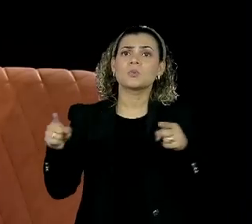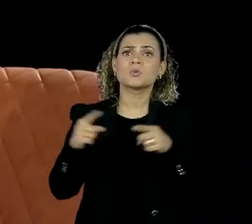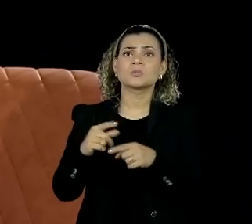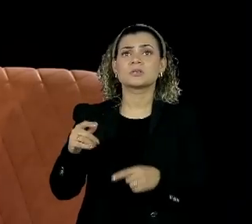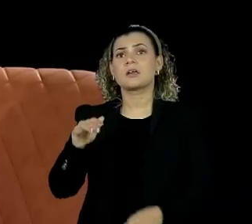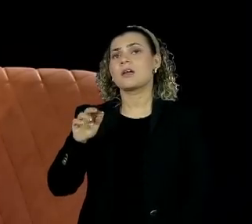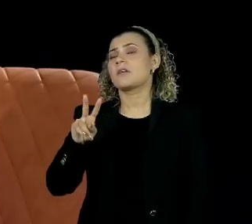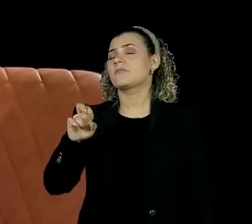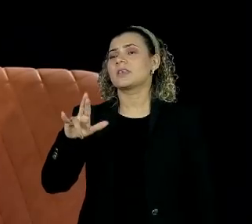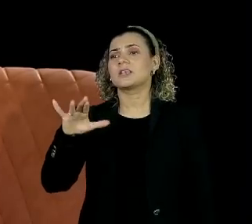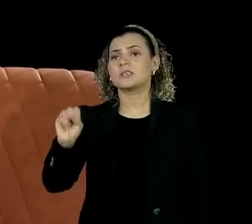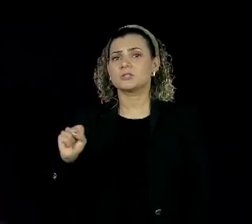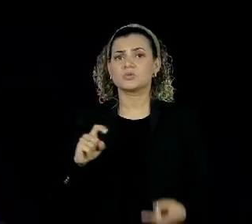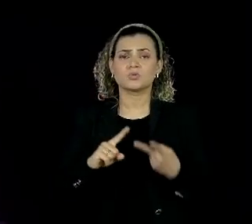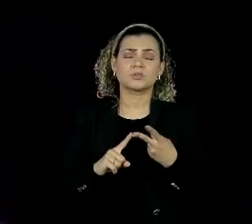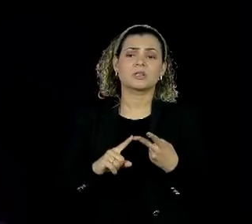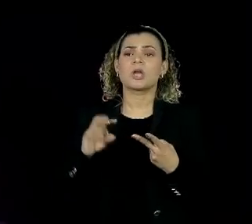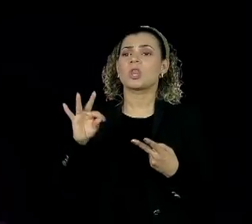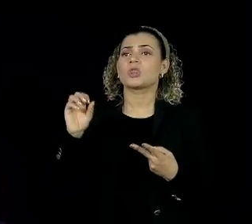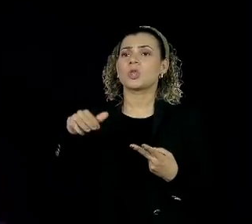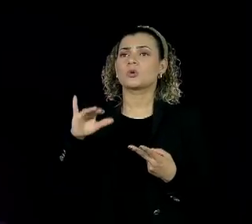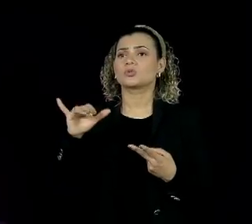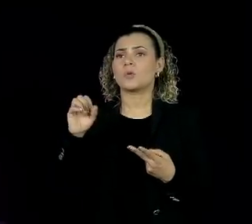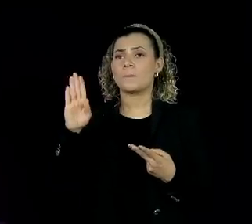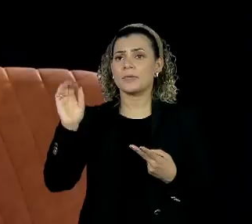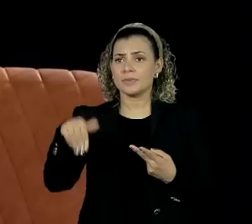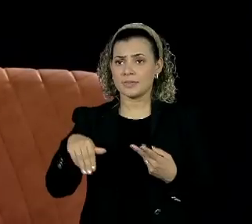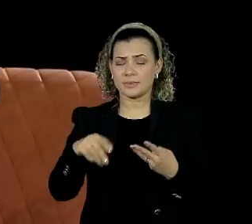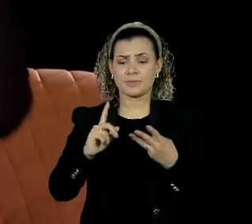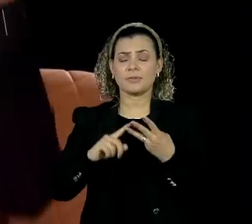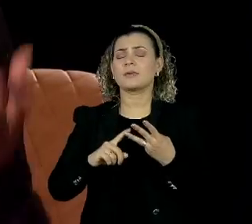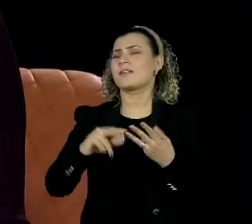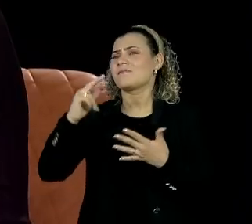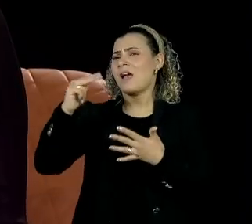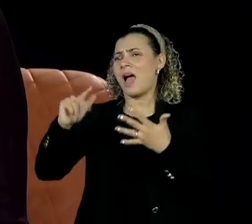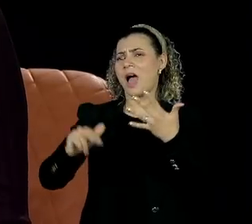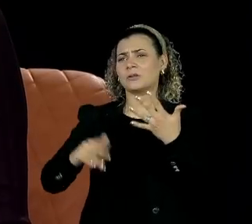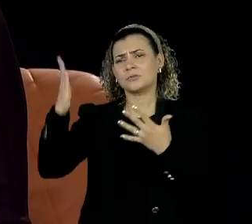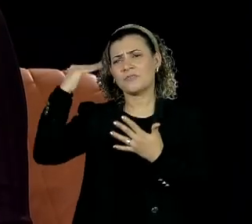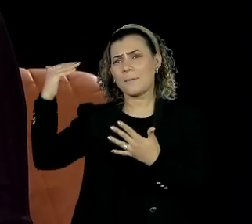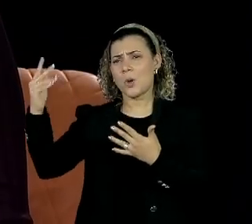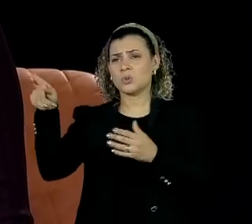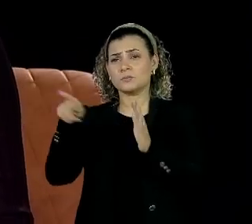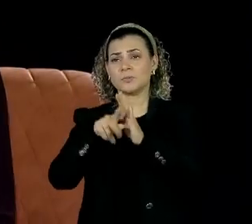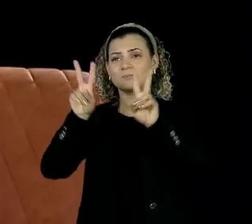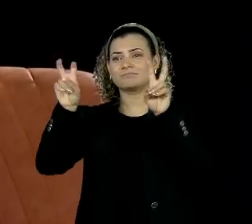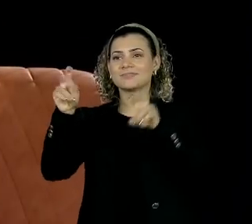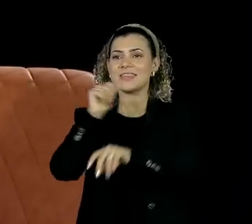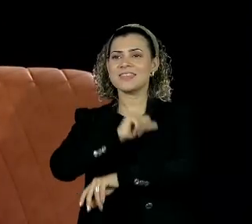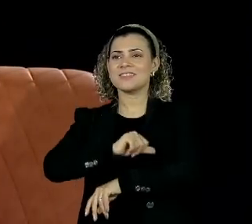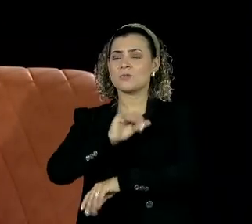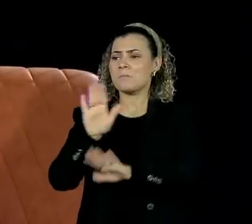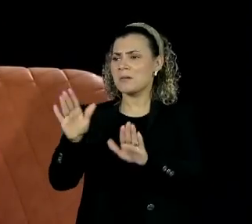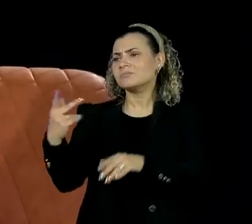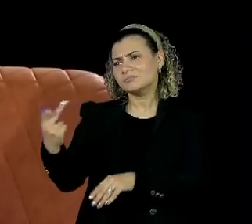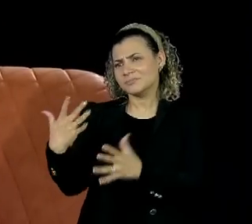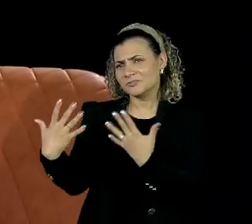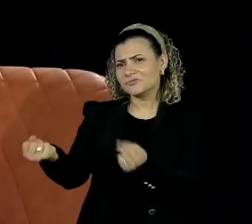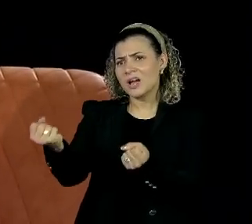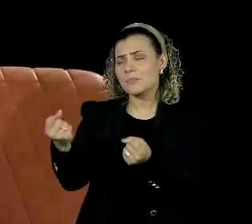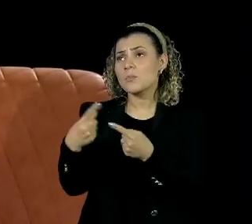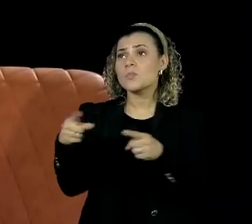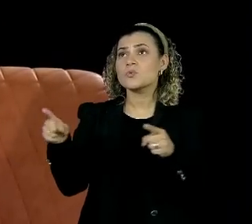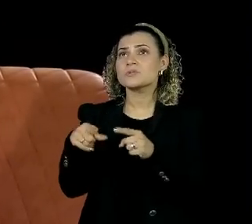Vinícius de Moraes, de Tom Jobim, Zequete, gênios que cantaram o Rio de Janeiro. mas vamos fazer uma música